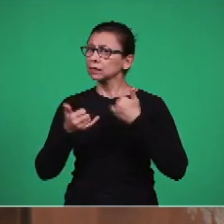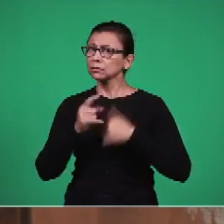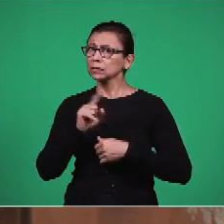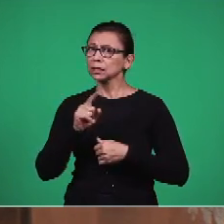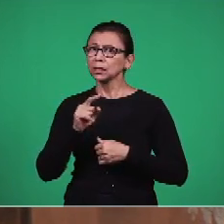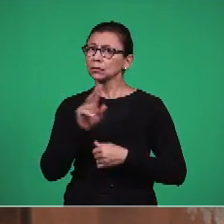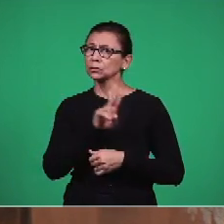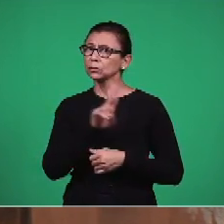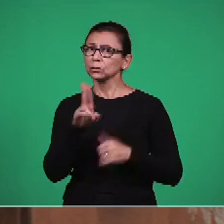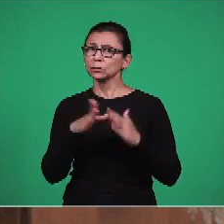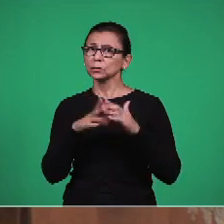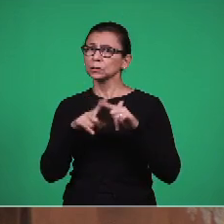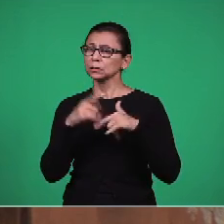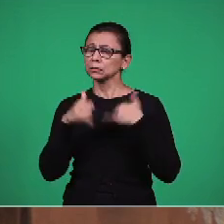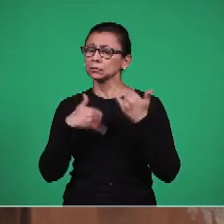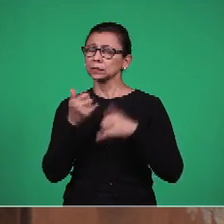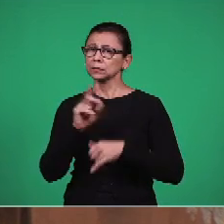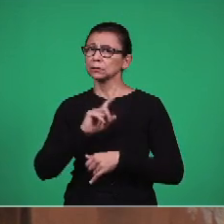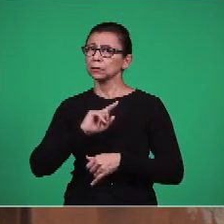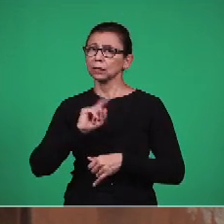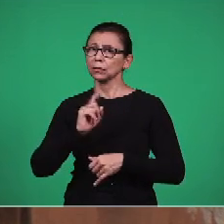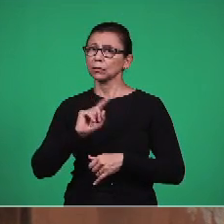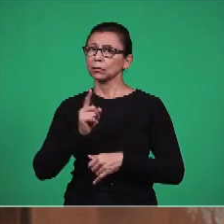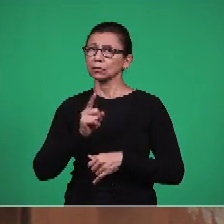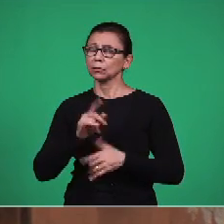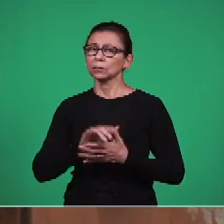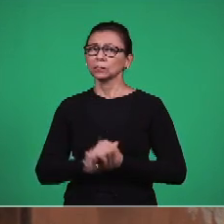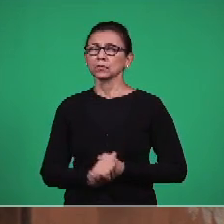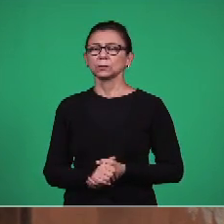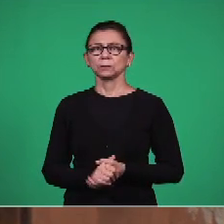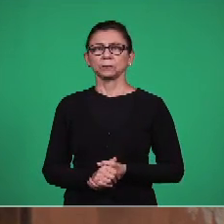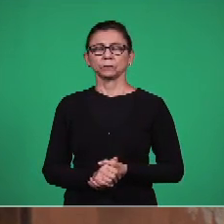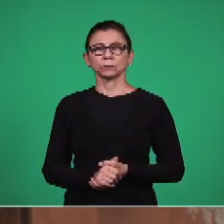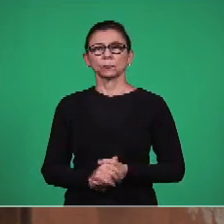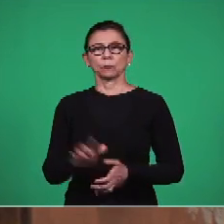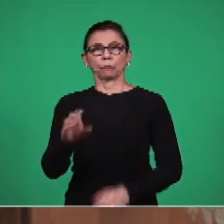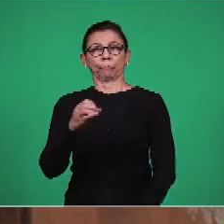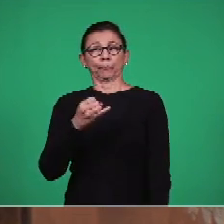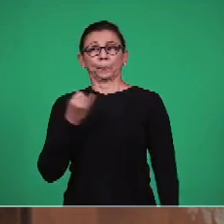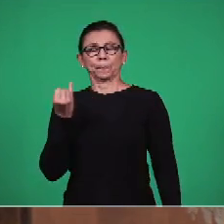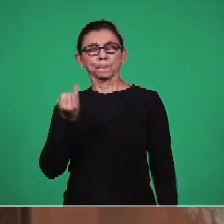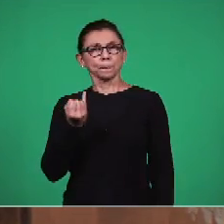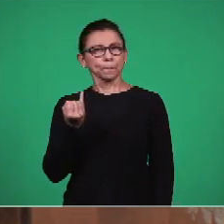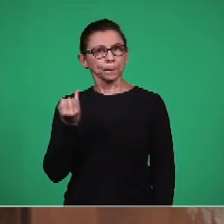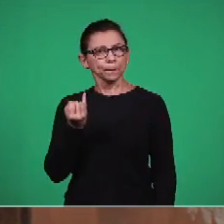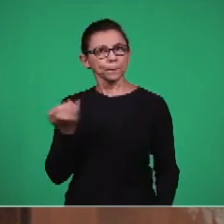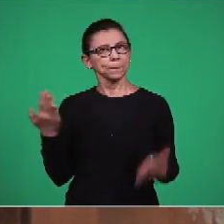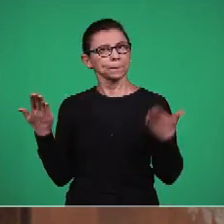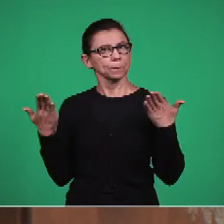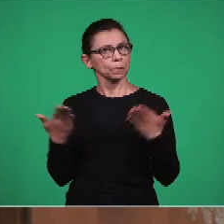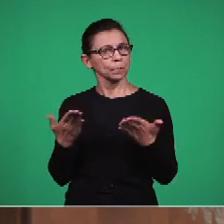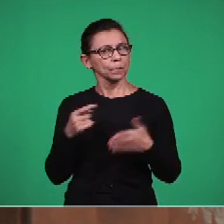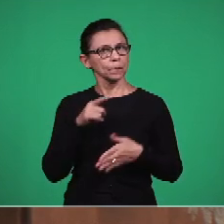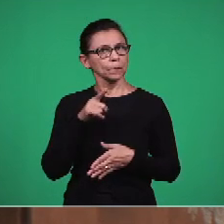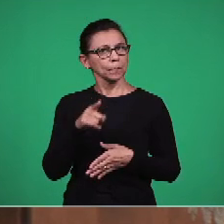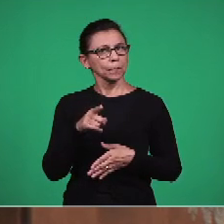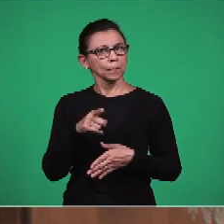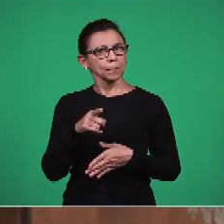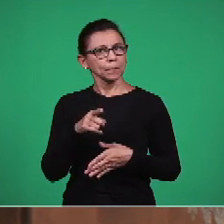sobrenome. Para nós, isso não faz diferença. O que importa agora é saber. Escuta uma